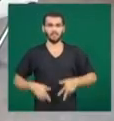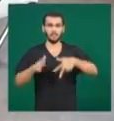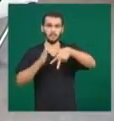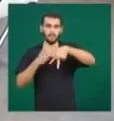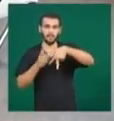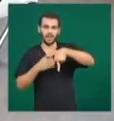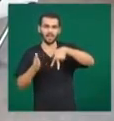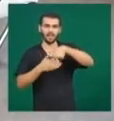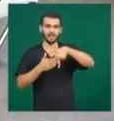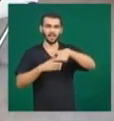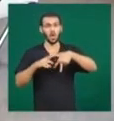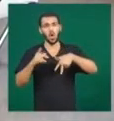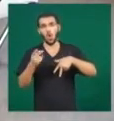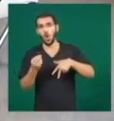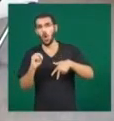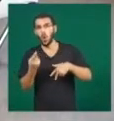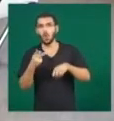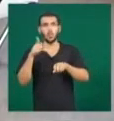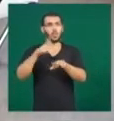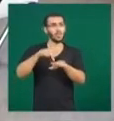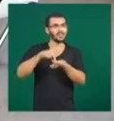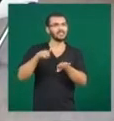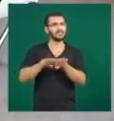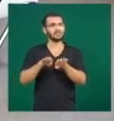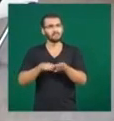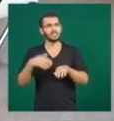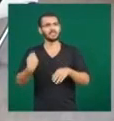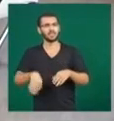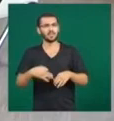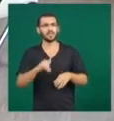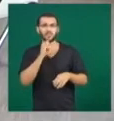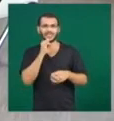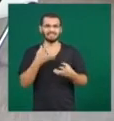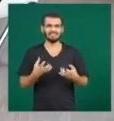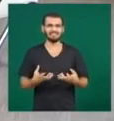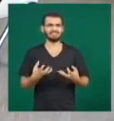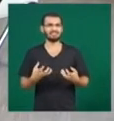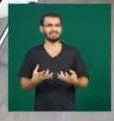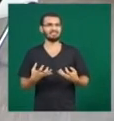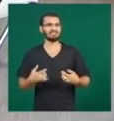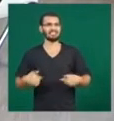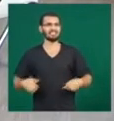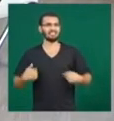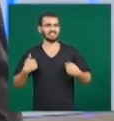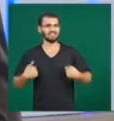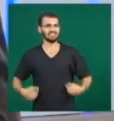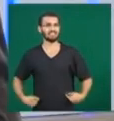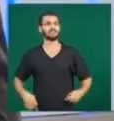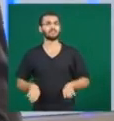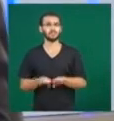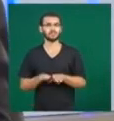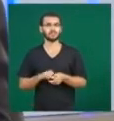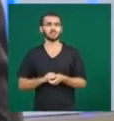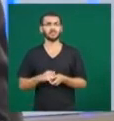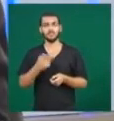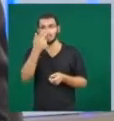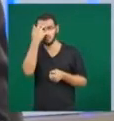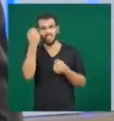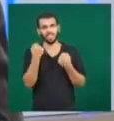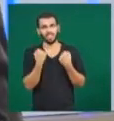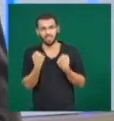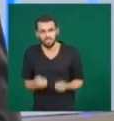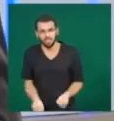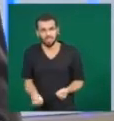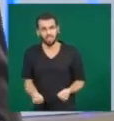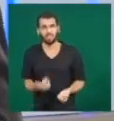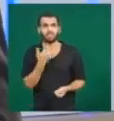causa também alterações neurológicas, dormência, formigamento, perda de força. Então, você já na história